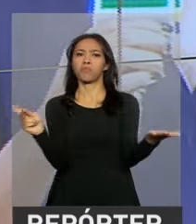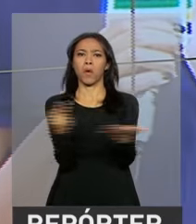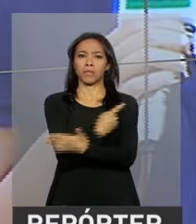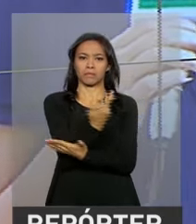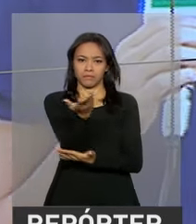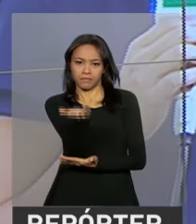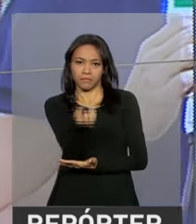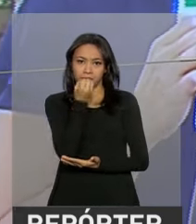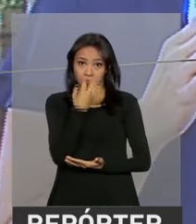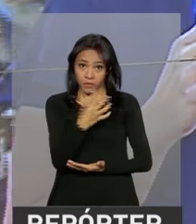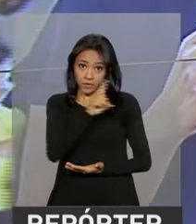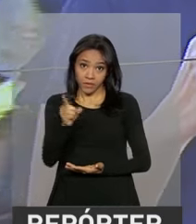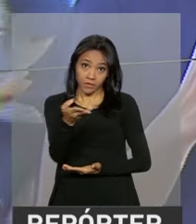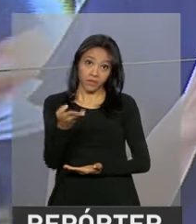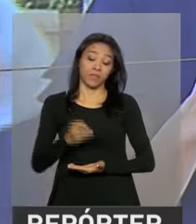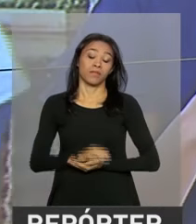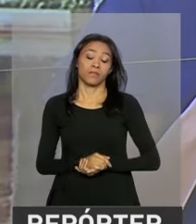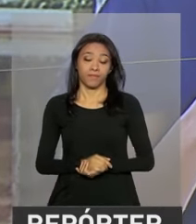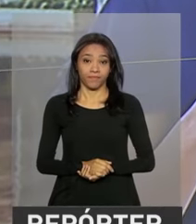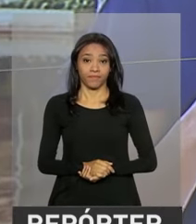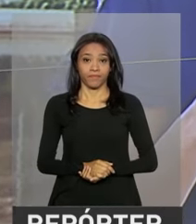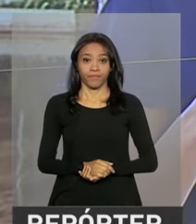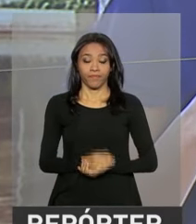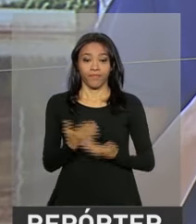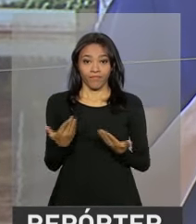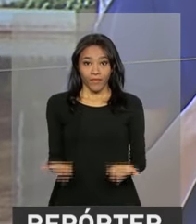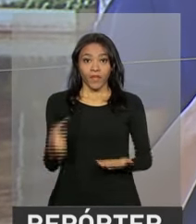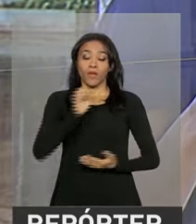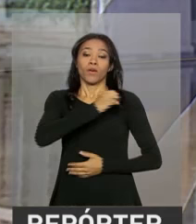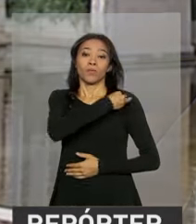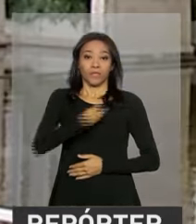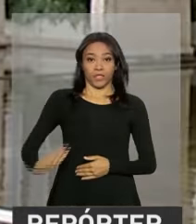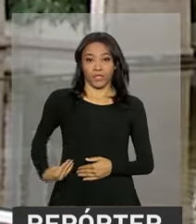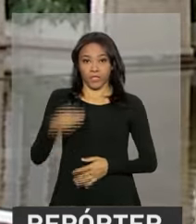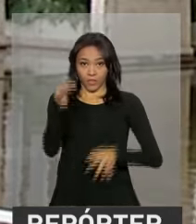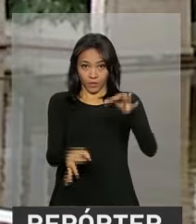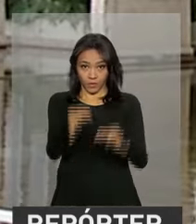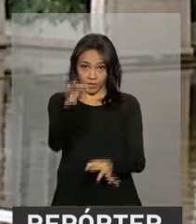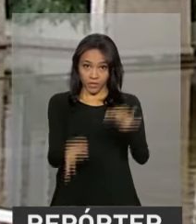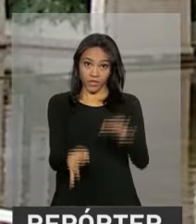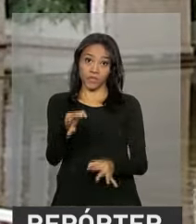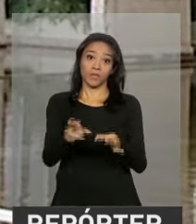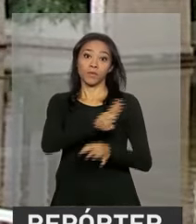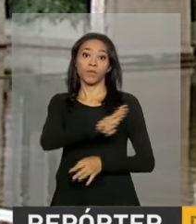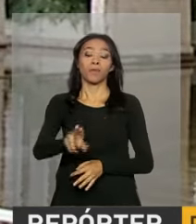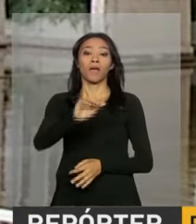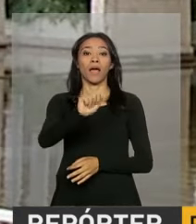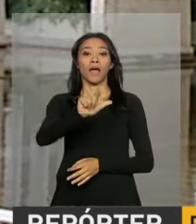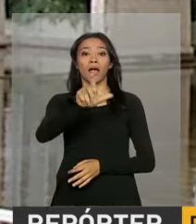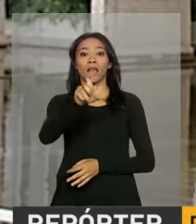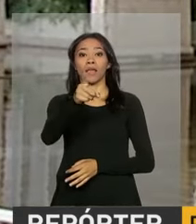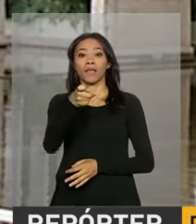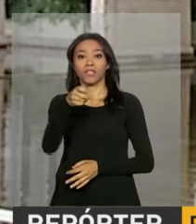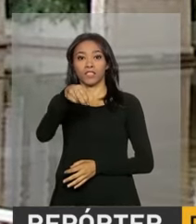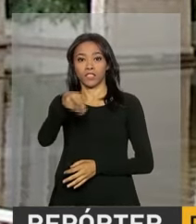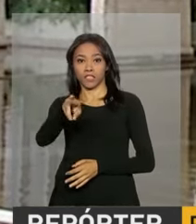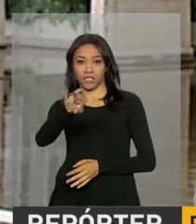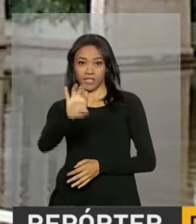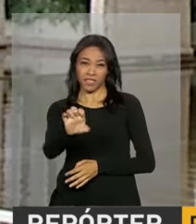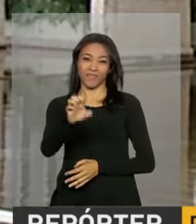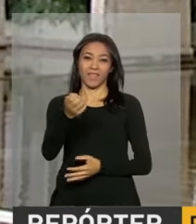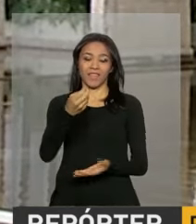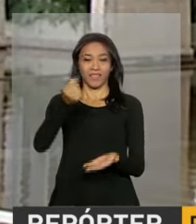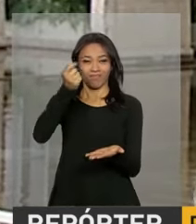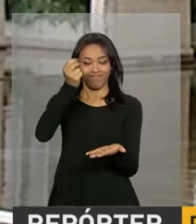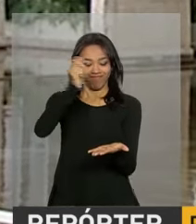para você. Bom dia para você, Renata. O ministro da Justiça e Cidadania, Alexandre de Moraes, emitiu uma nota de pesar para